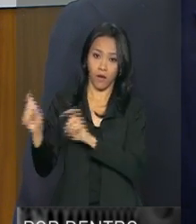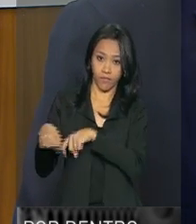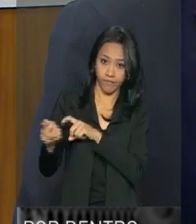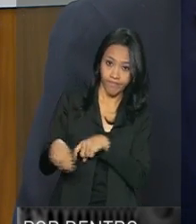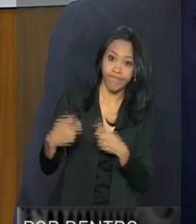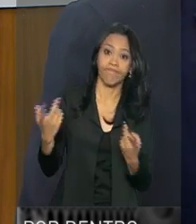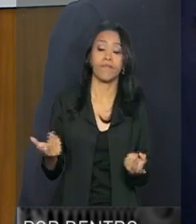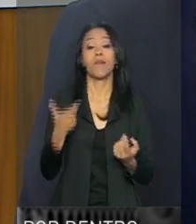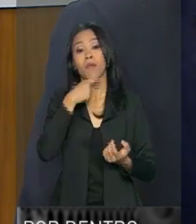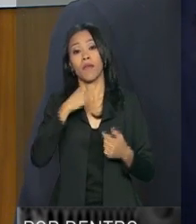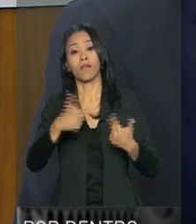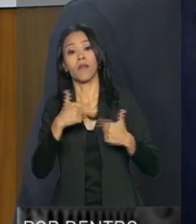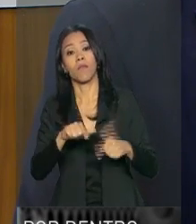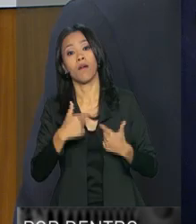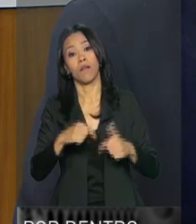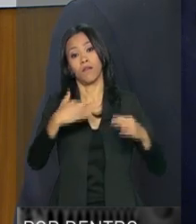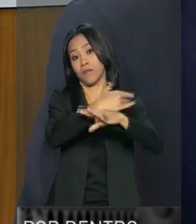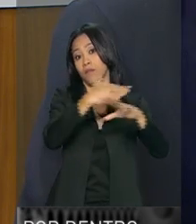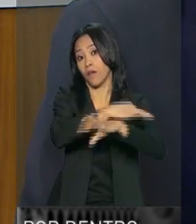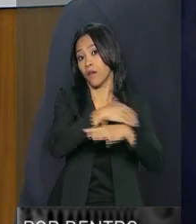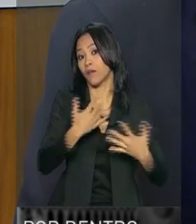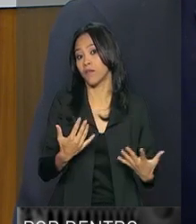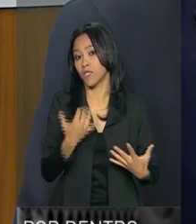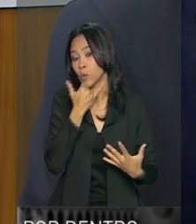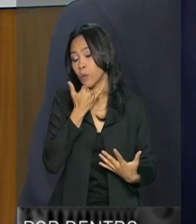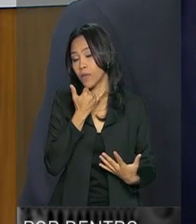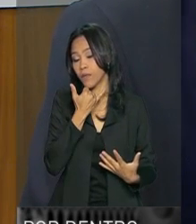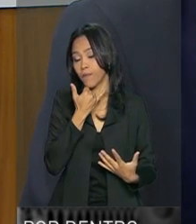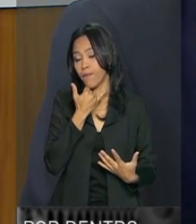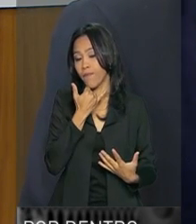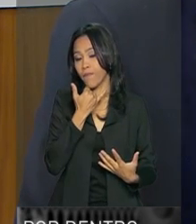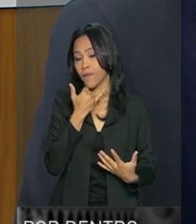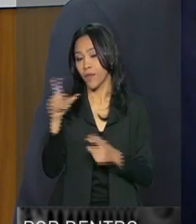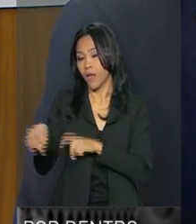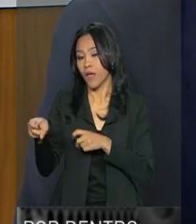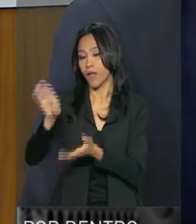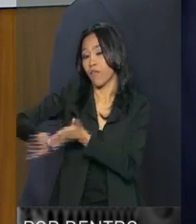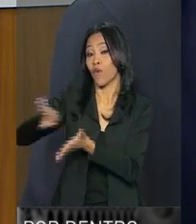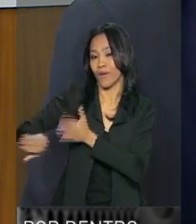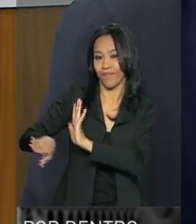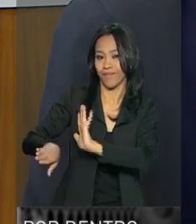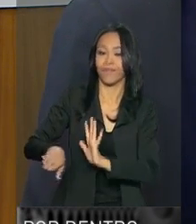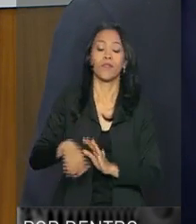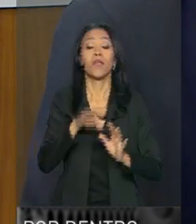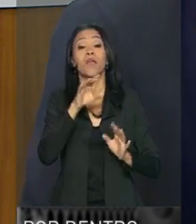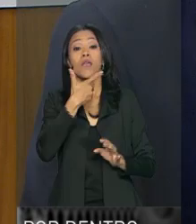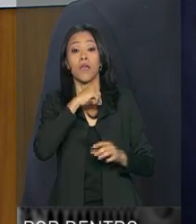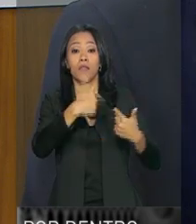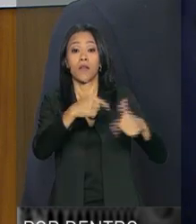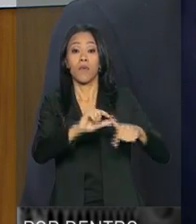urbano trabalhador aliás perdão o trabalhador rural não está incluído nessa época mas é o trabalhador privado